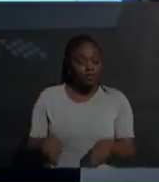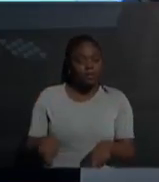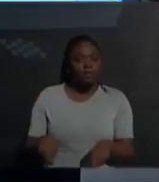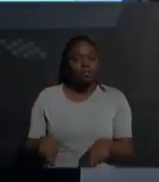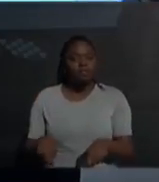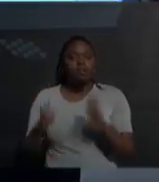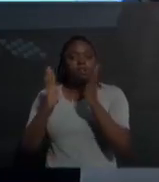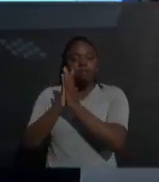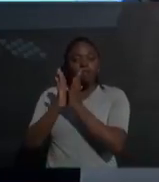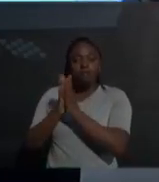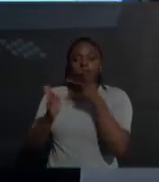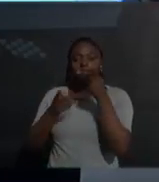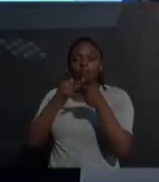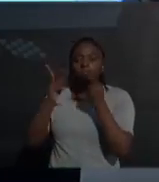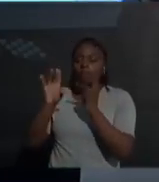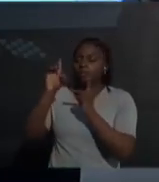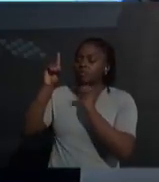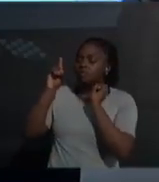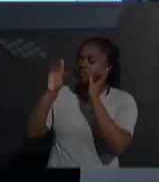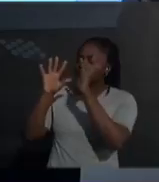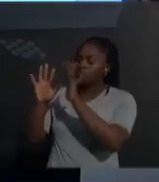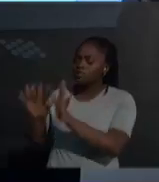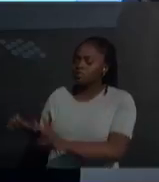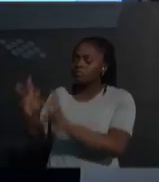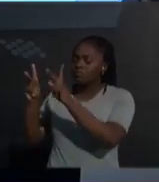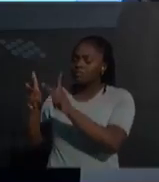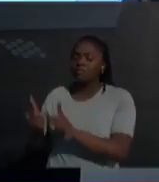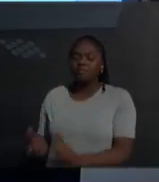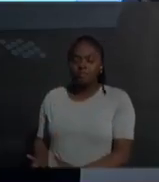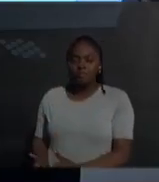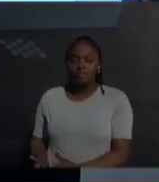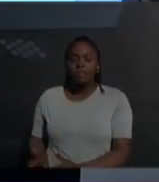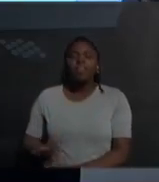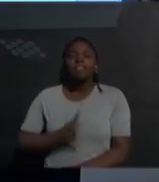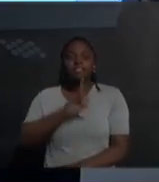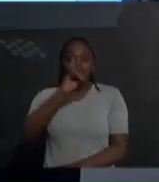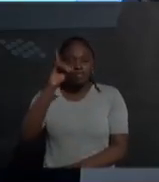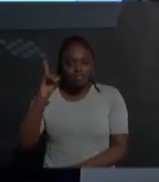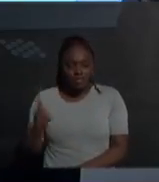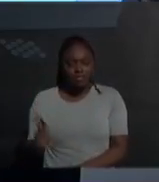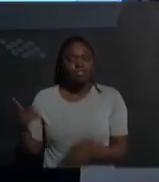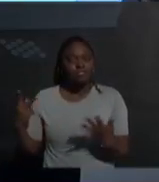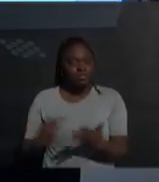prospera essa pessoa. Nesse dia, tem avivamento chegando aí.